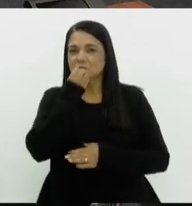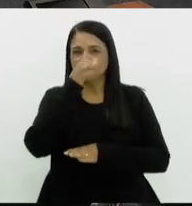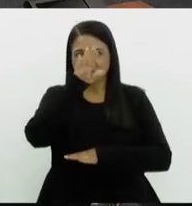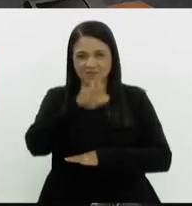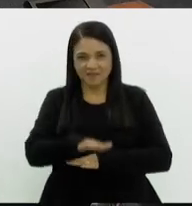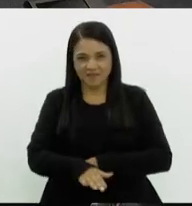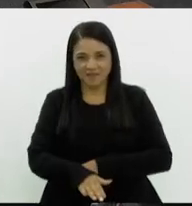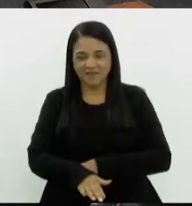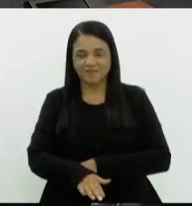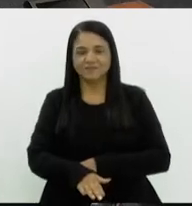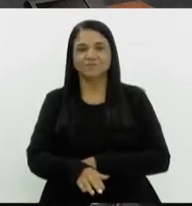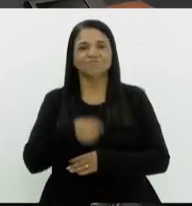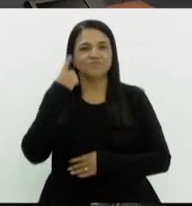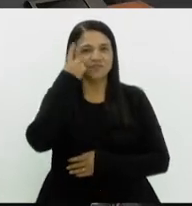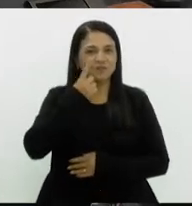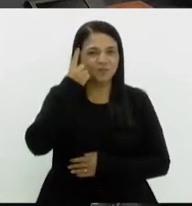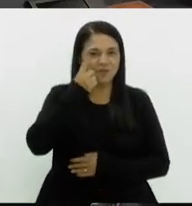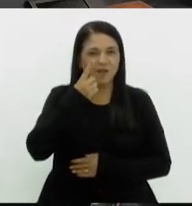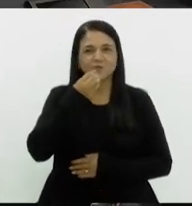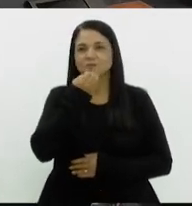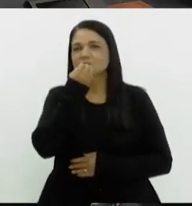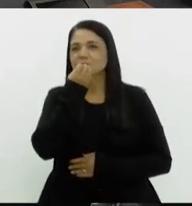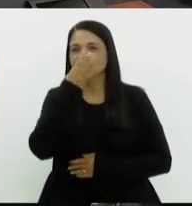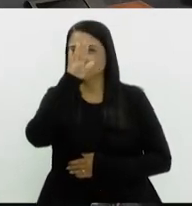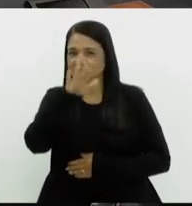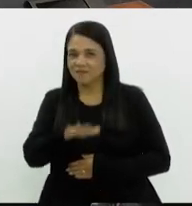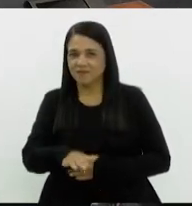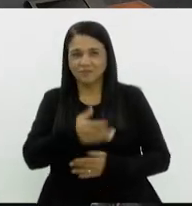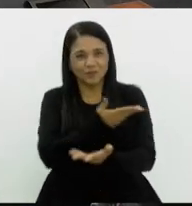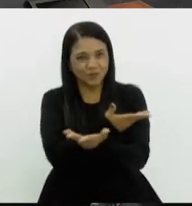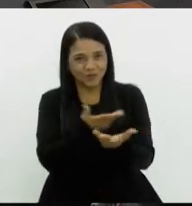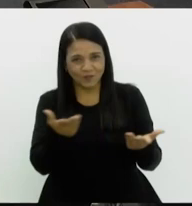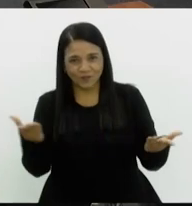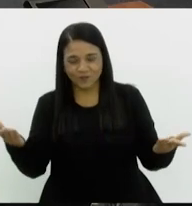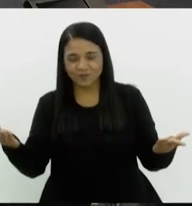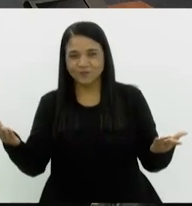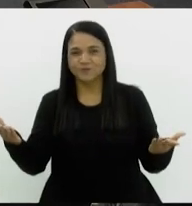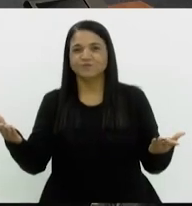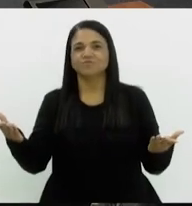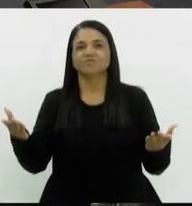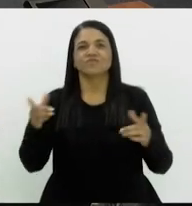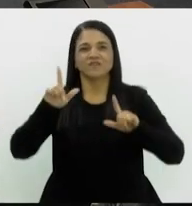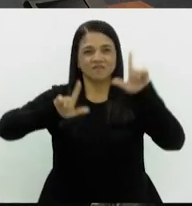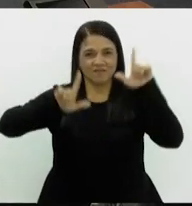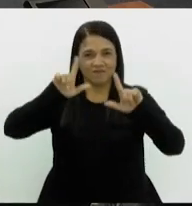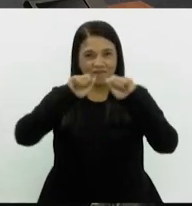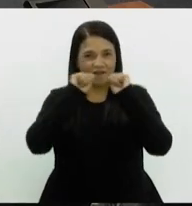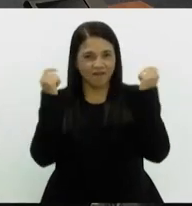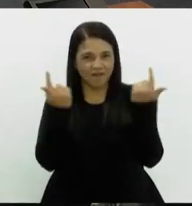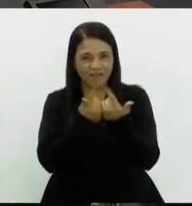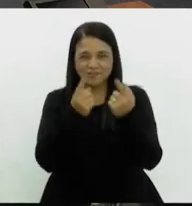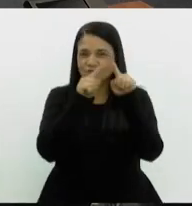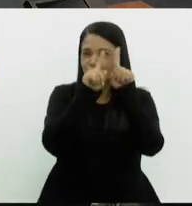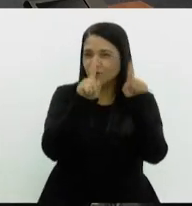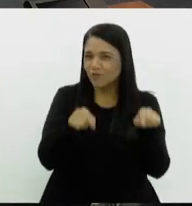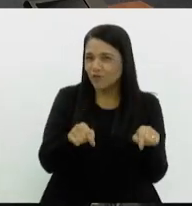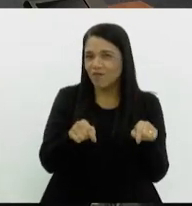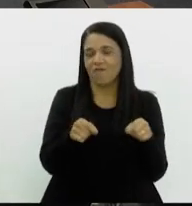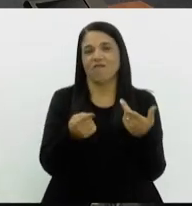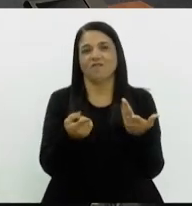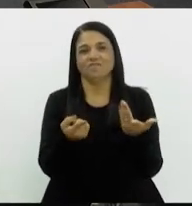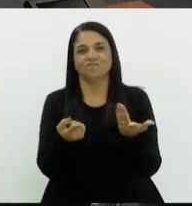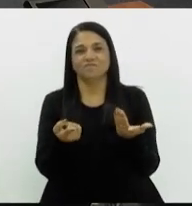Boa tarde, parlamentares, boa tarde a todos. Boa tarde a todos da TV Alerj, a todos os funcionários.